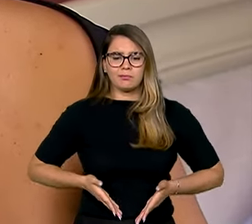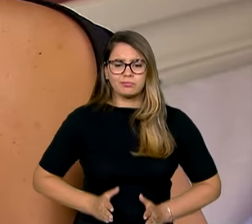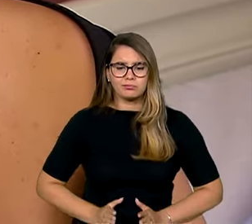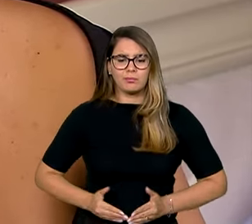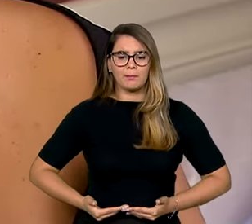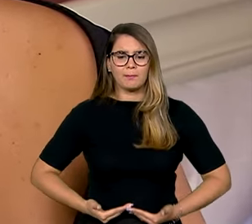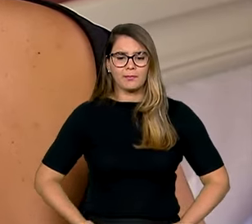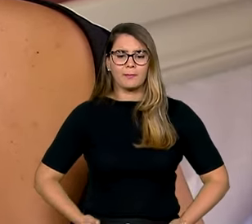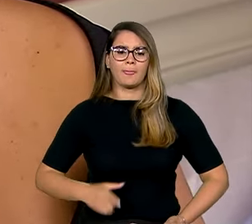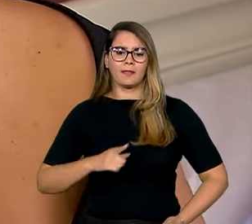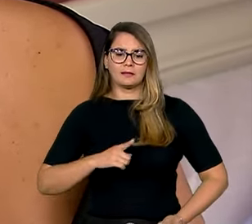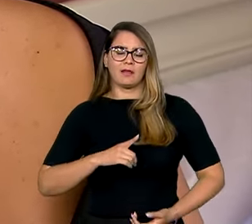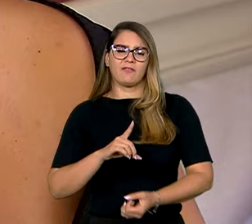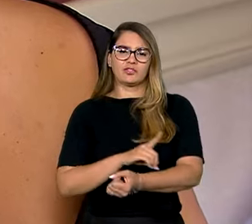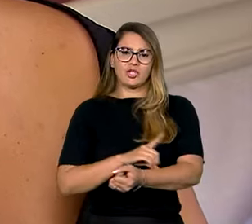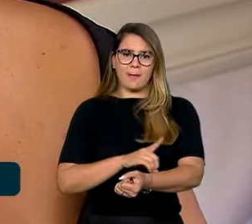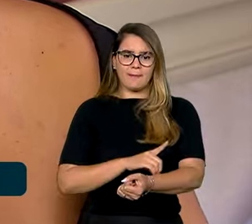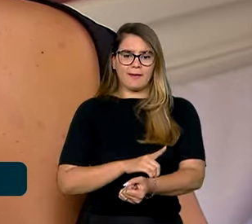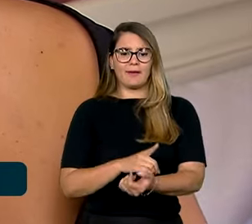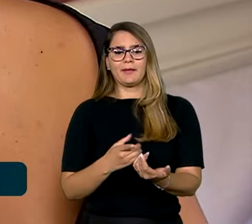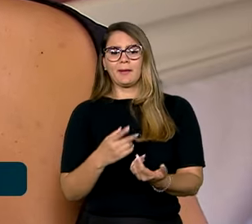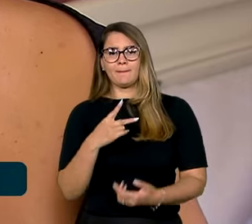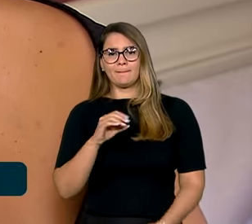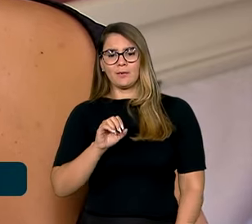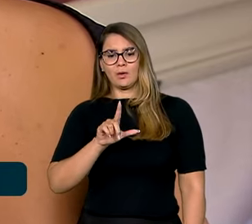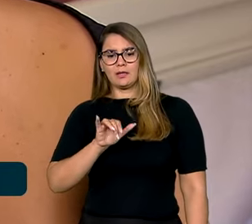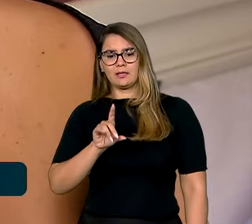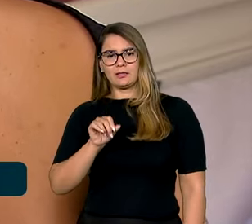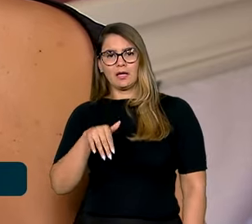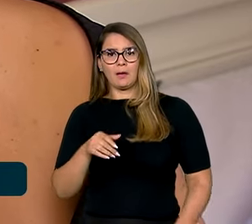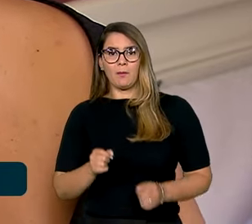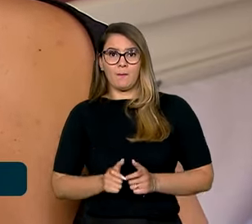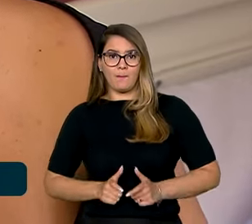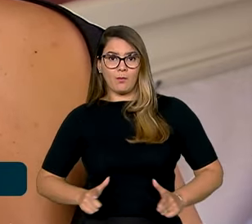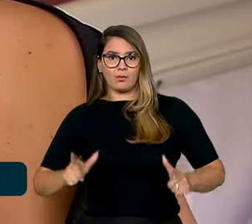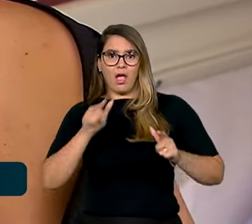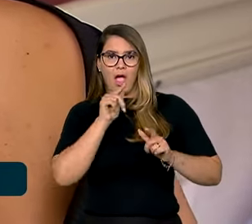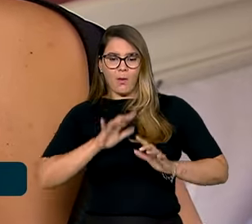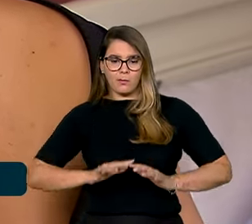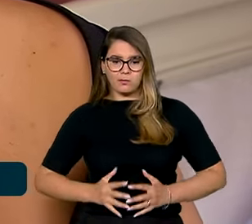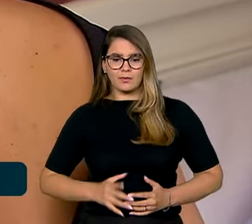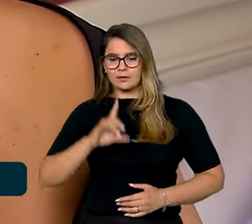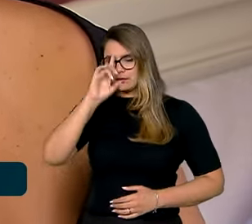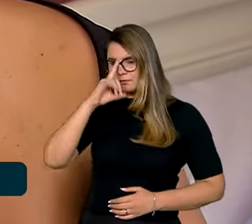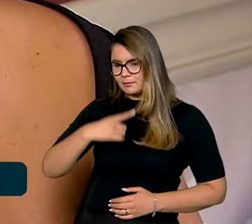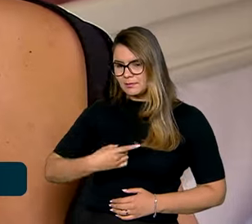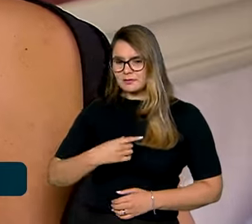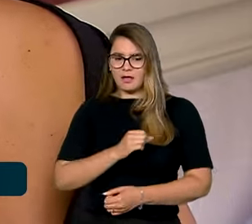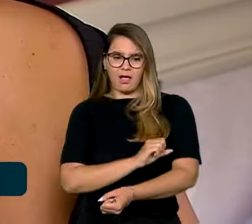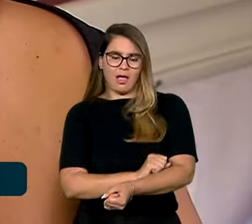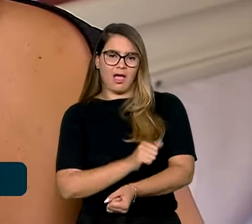tive diabetes gestacional, polidame, né, que é excesso de líquido amniótico, depressão,